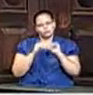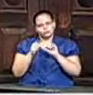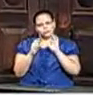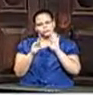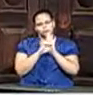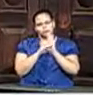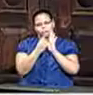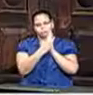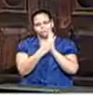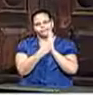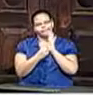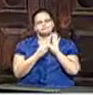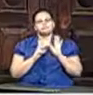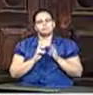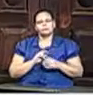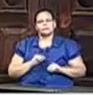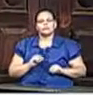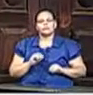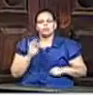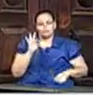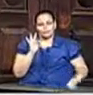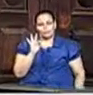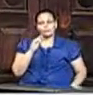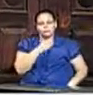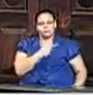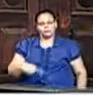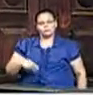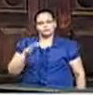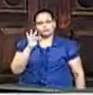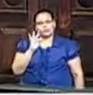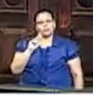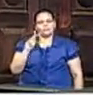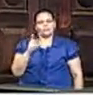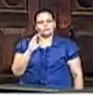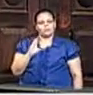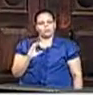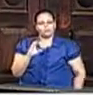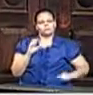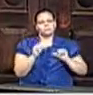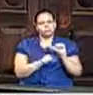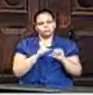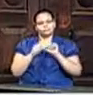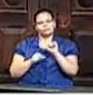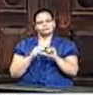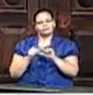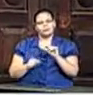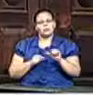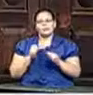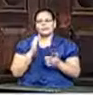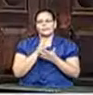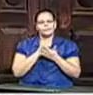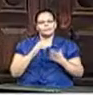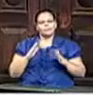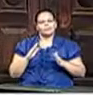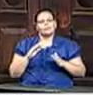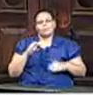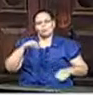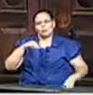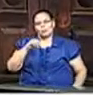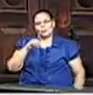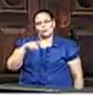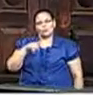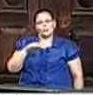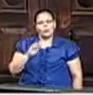e o presidente Fernando Henrique Cardoso fez modificações principalmente na ordem econômica. Acabou com o monopólio estatal